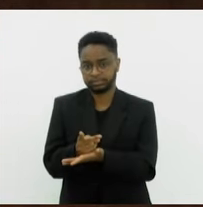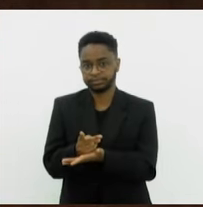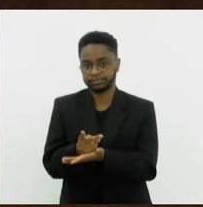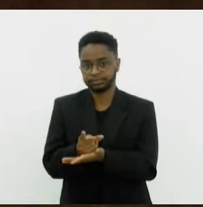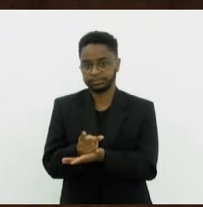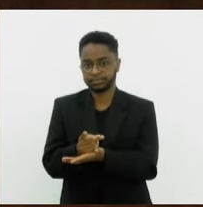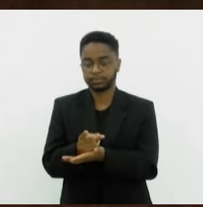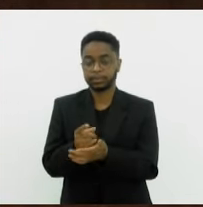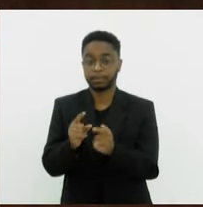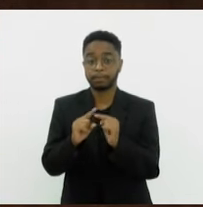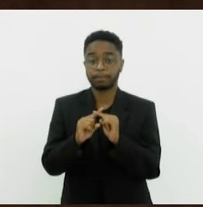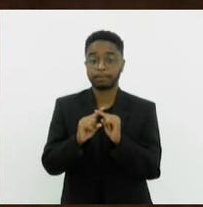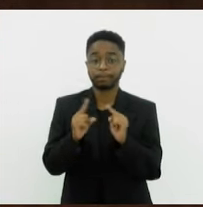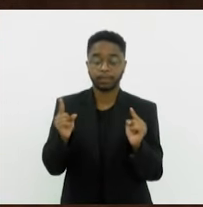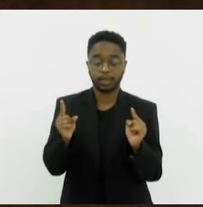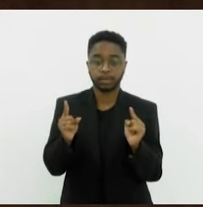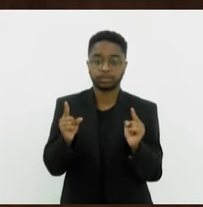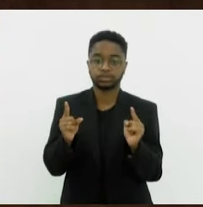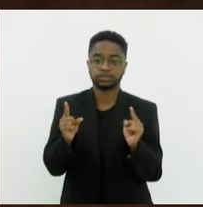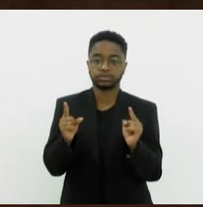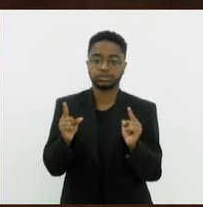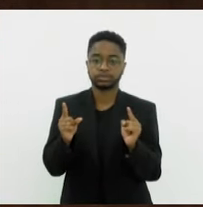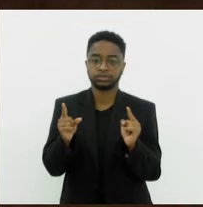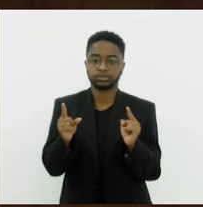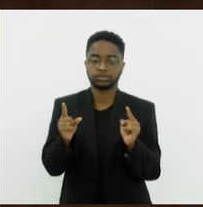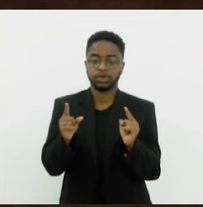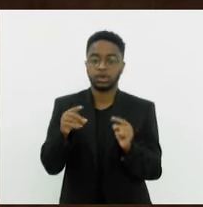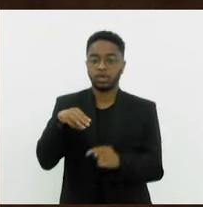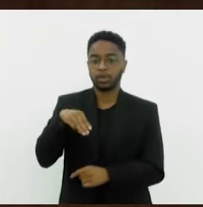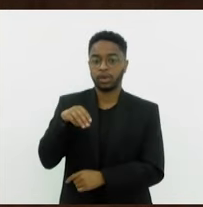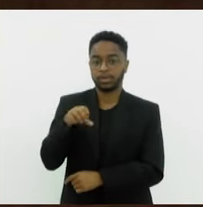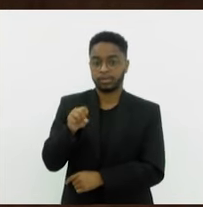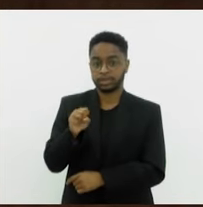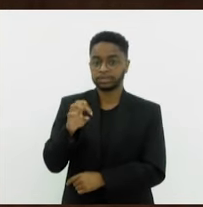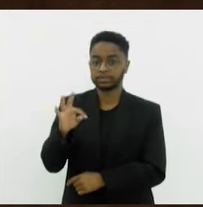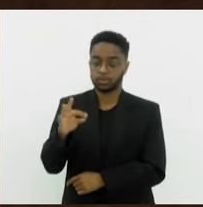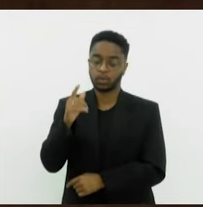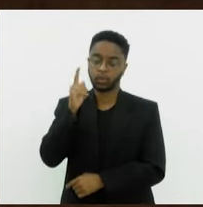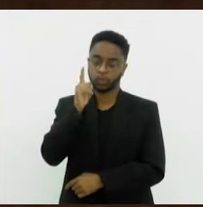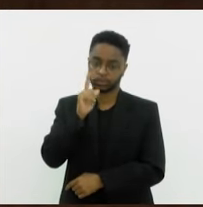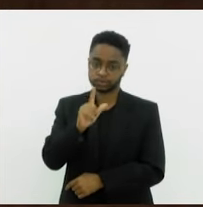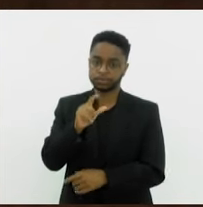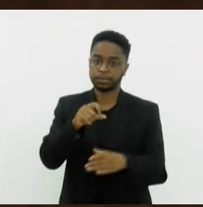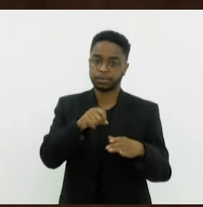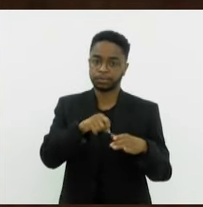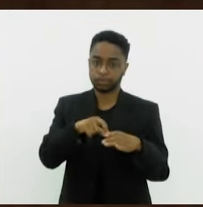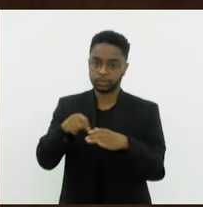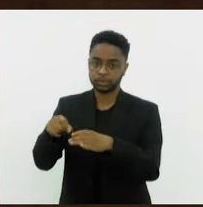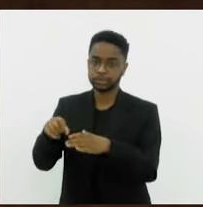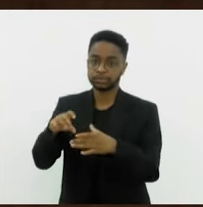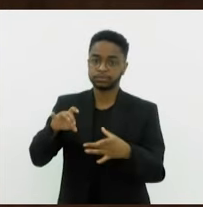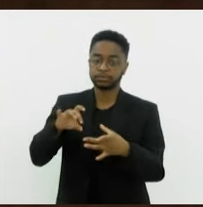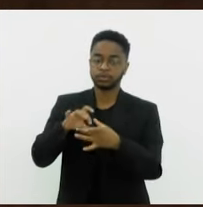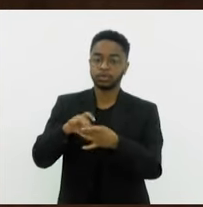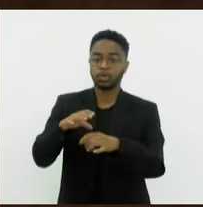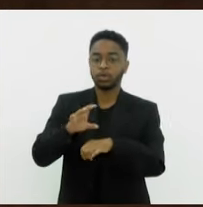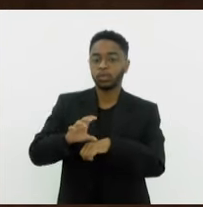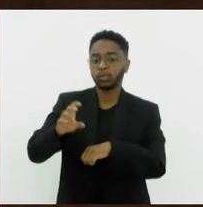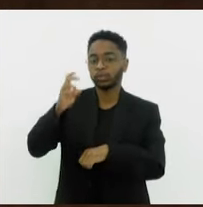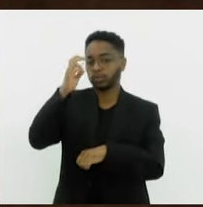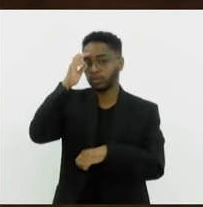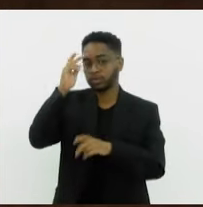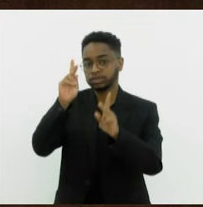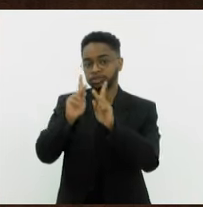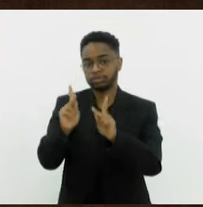é possível ter o MST produzindo numa cultura de paz, como